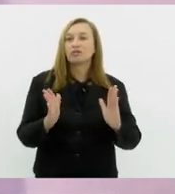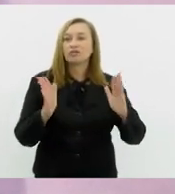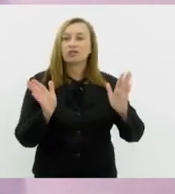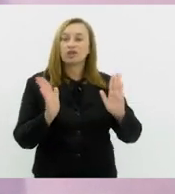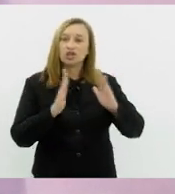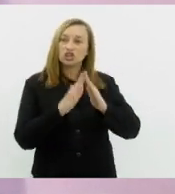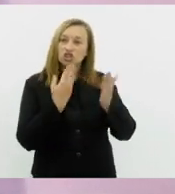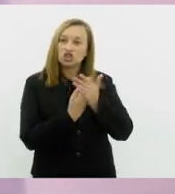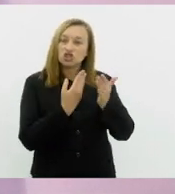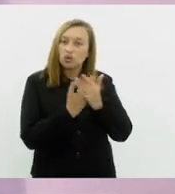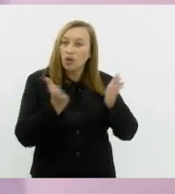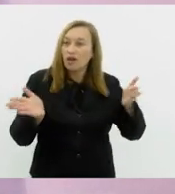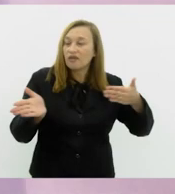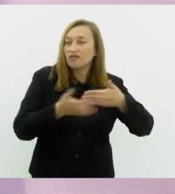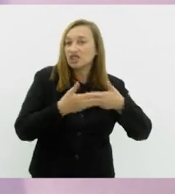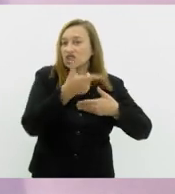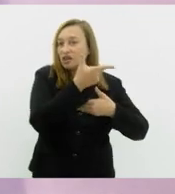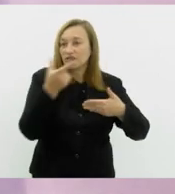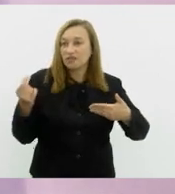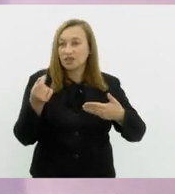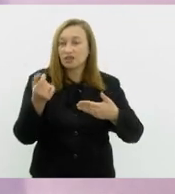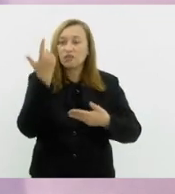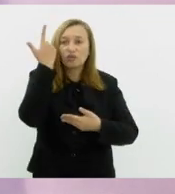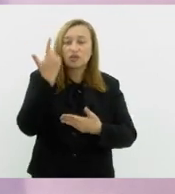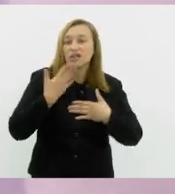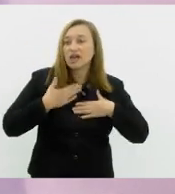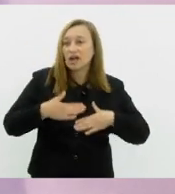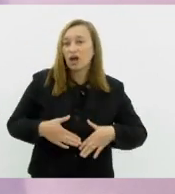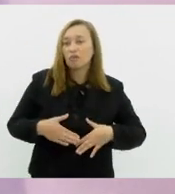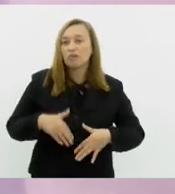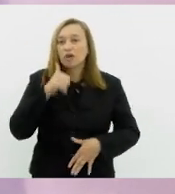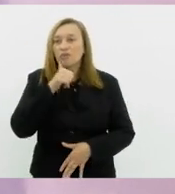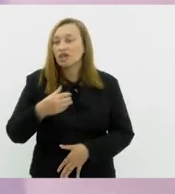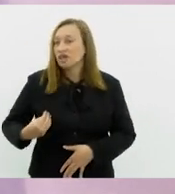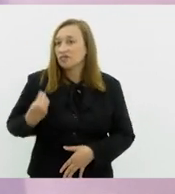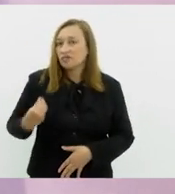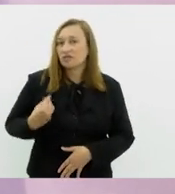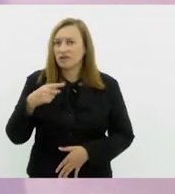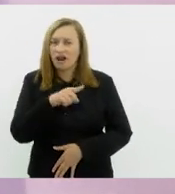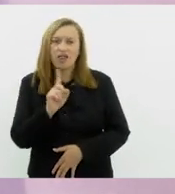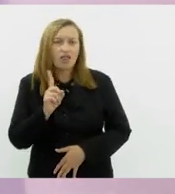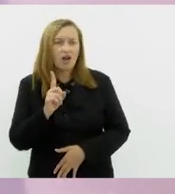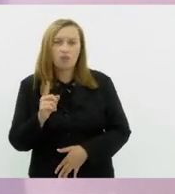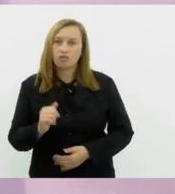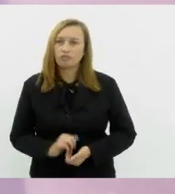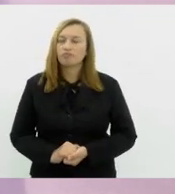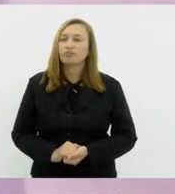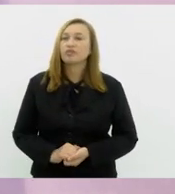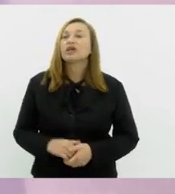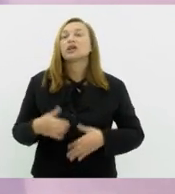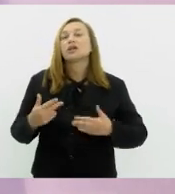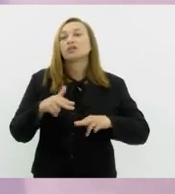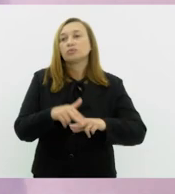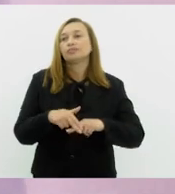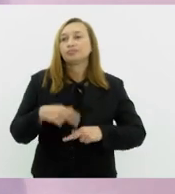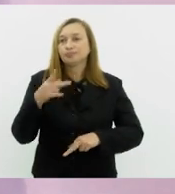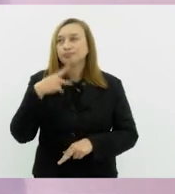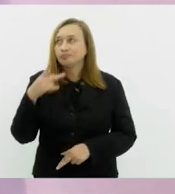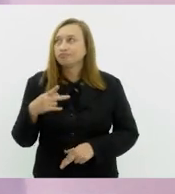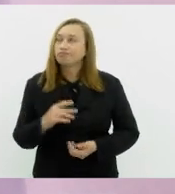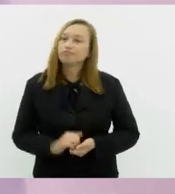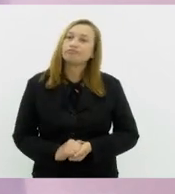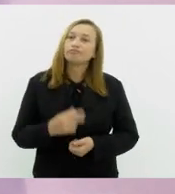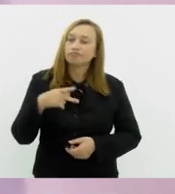né, fosse tranquilo para aquelas mulheres que lá vivem. Não é tranquilo. Então, por isso que eu falo que falar